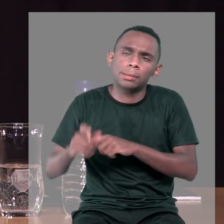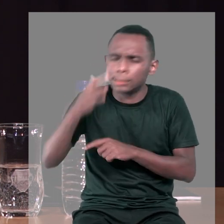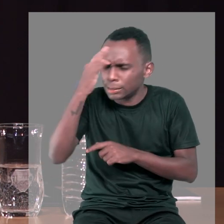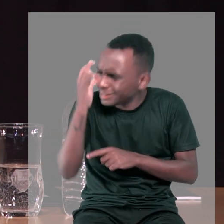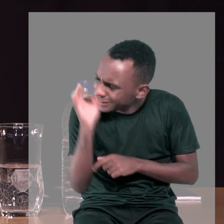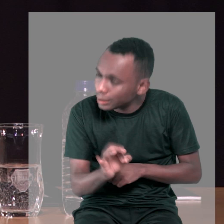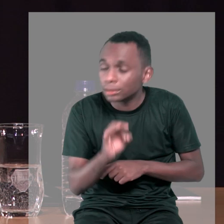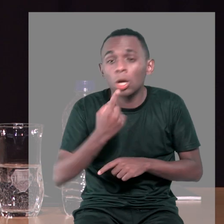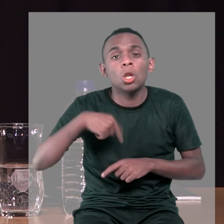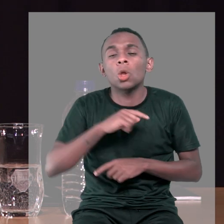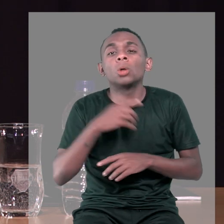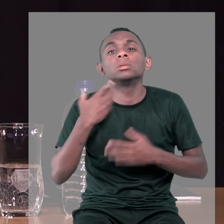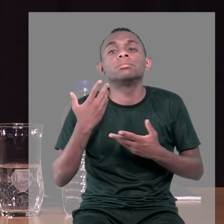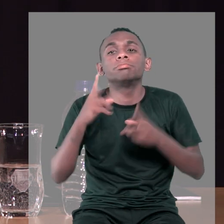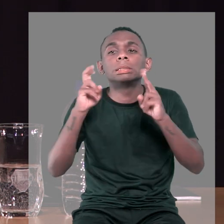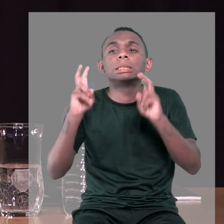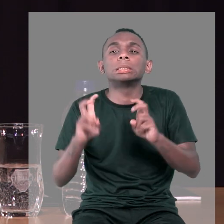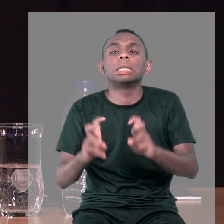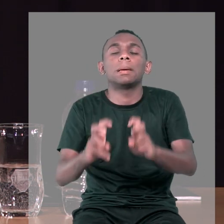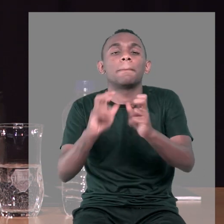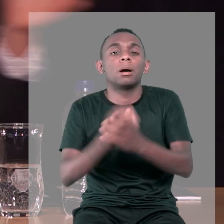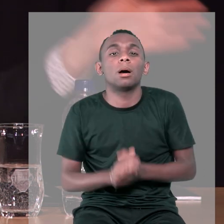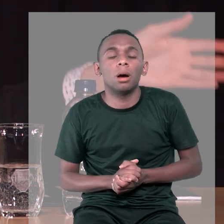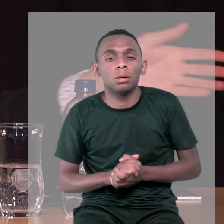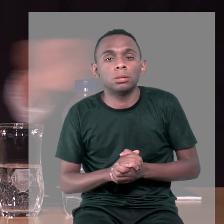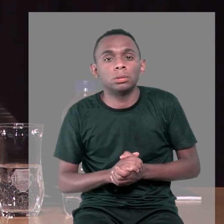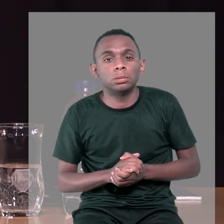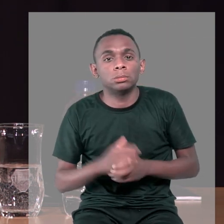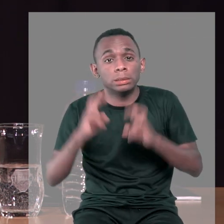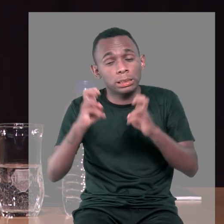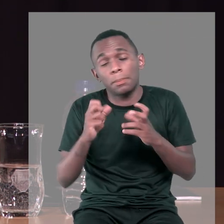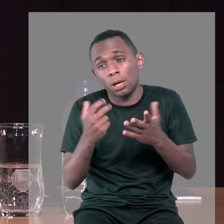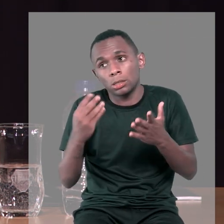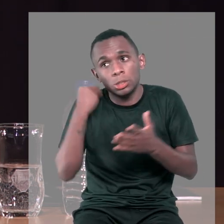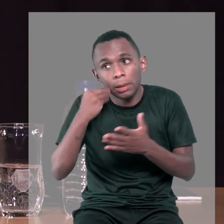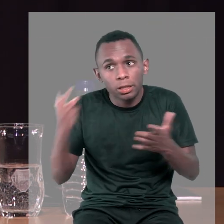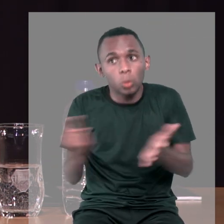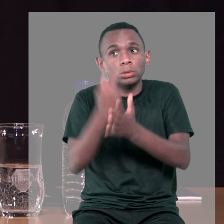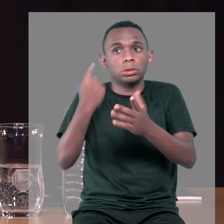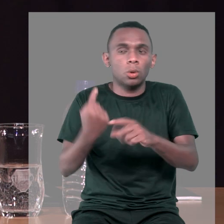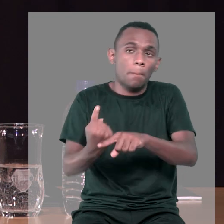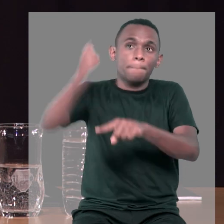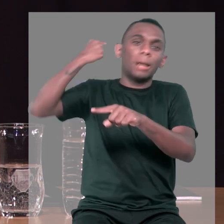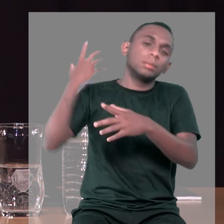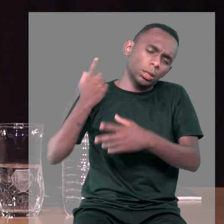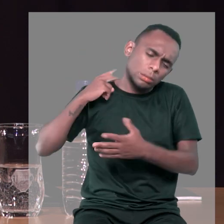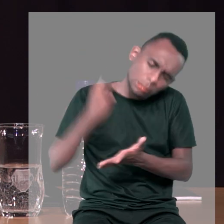podemos dar sentidos, significados diferentes ao que aconteceu no passado. É óbvio, não é?